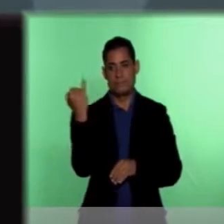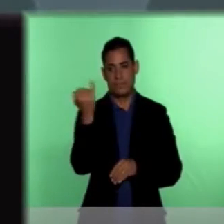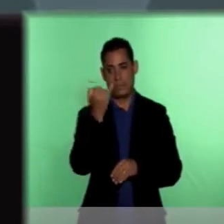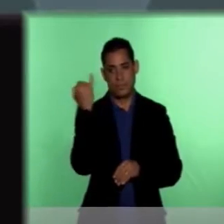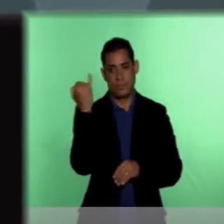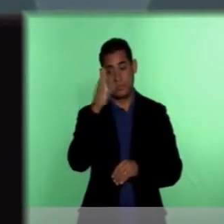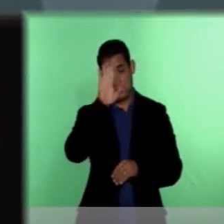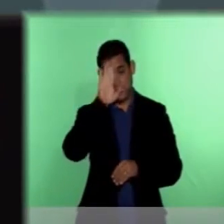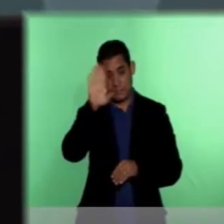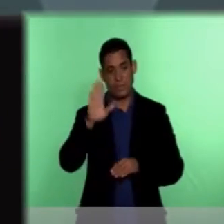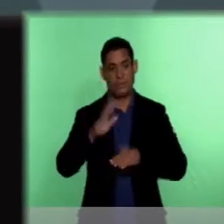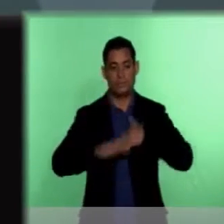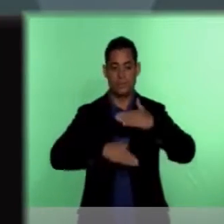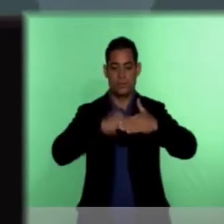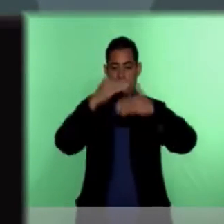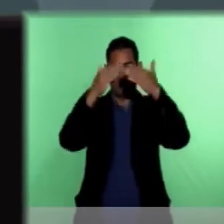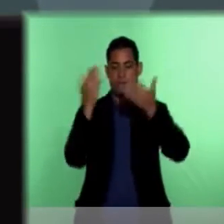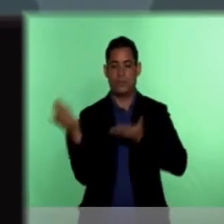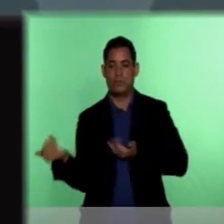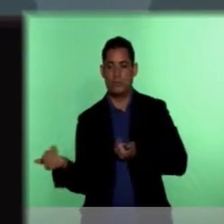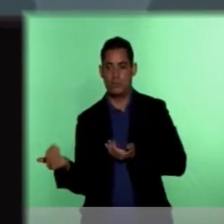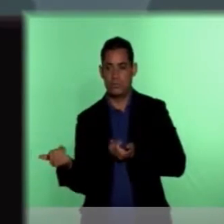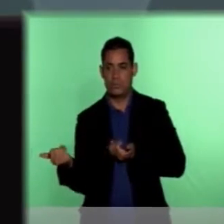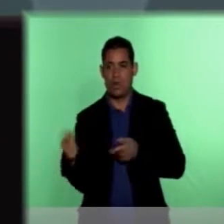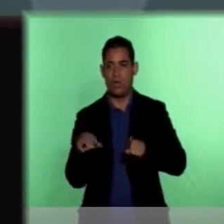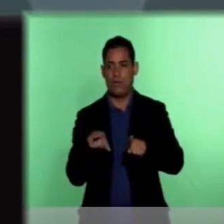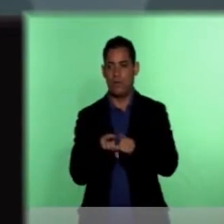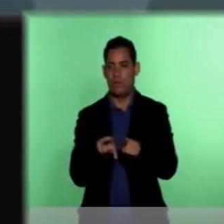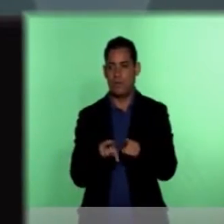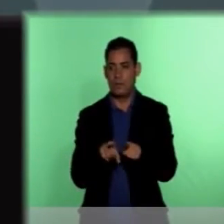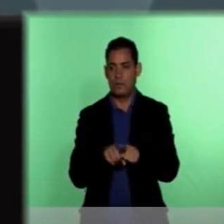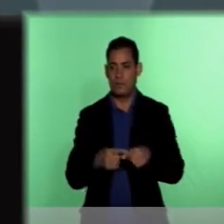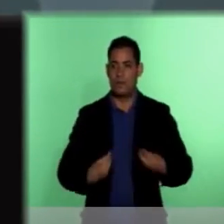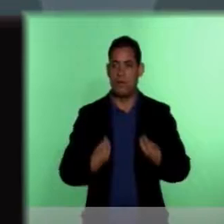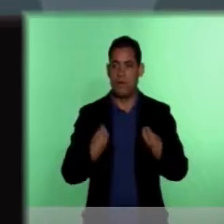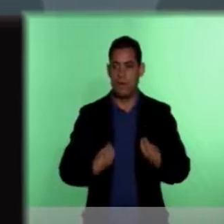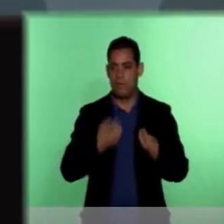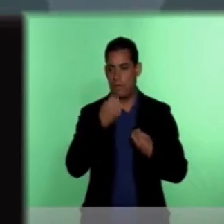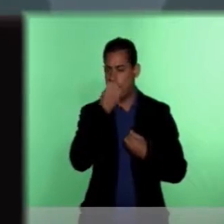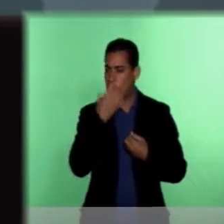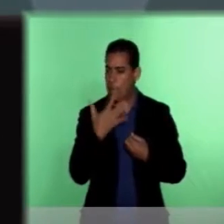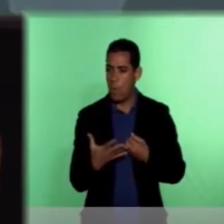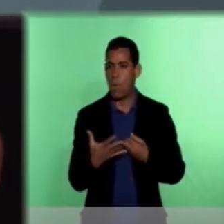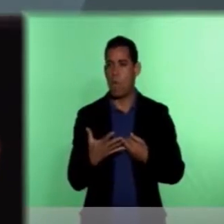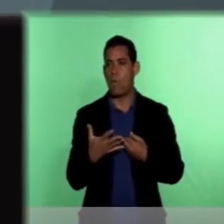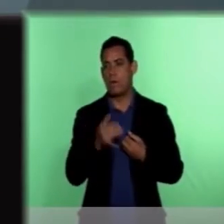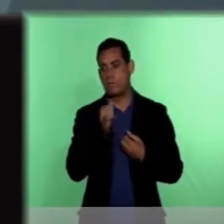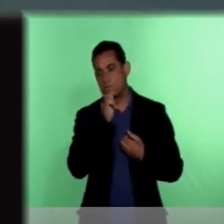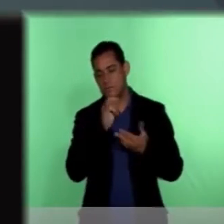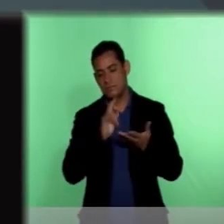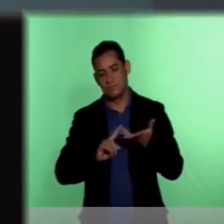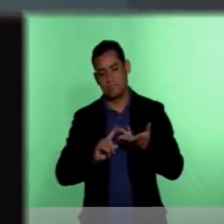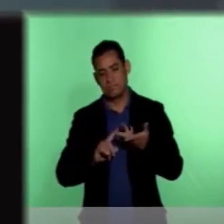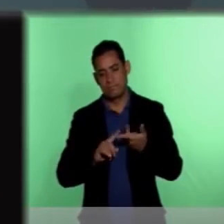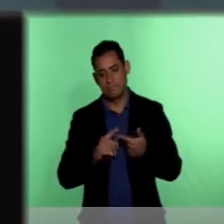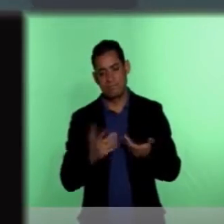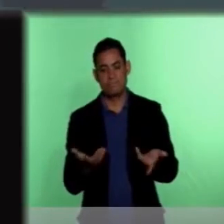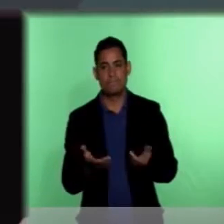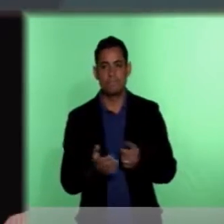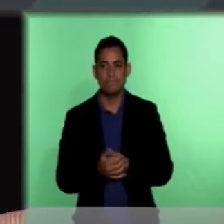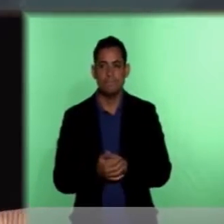para o desenvolvimento individual e para a garantia de uma vida plena, econômica, etc. Agora, tem um fator que é um fator muito